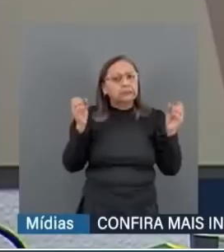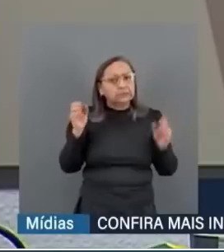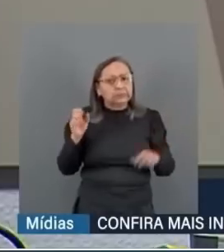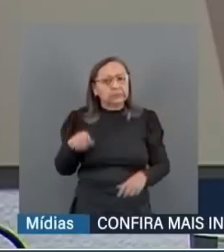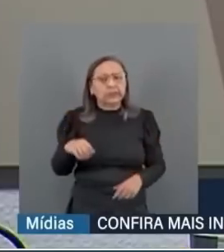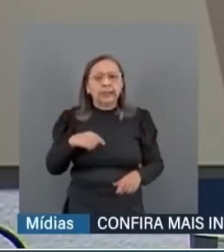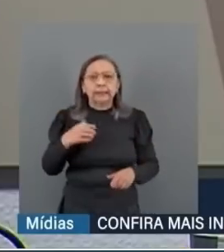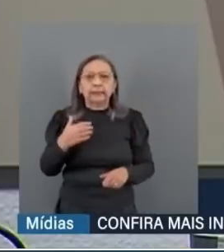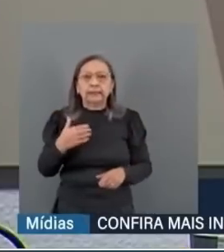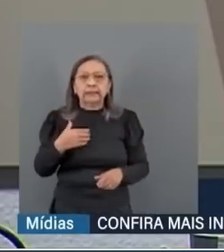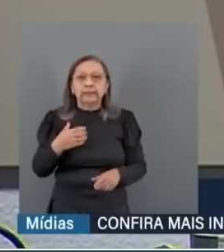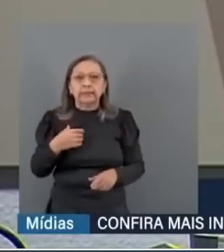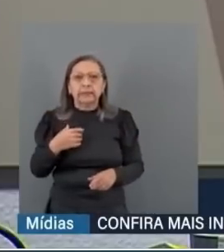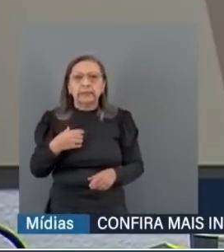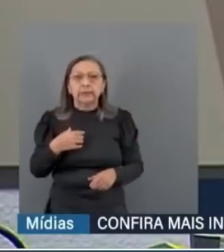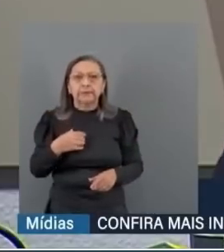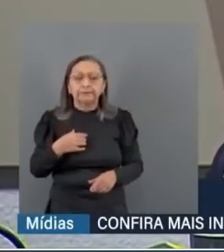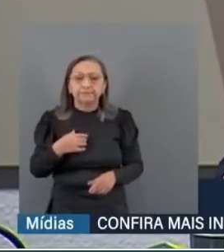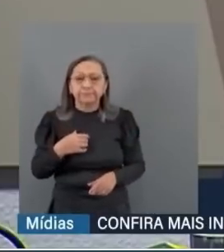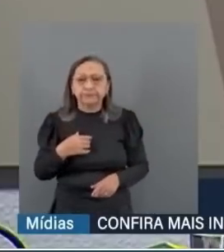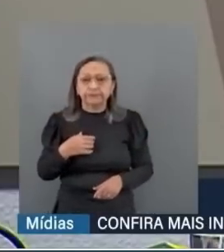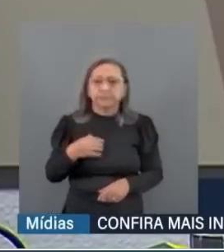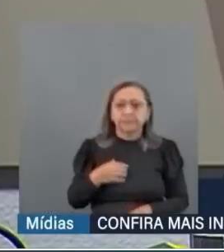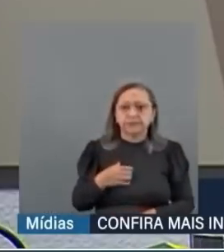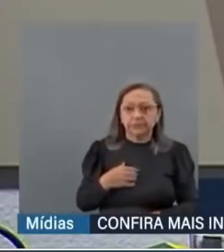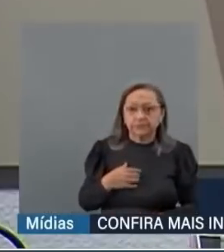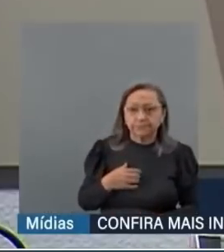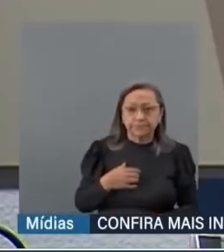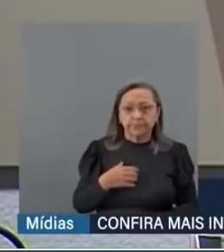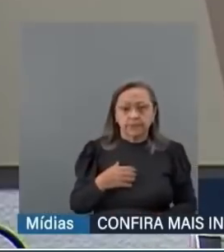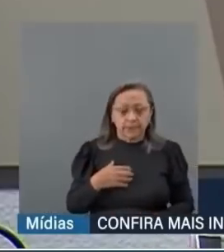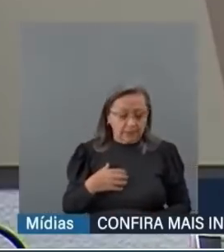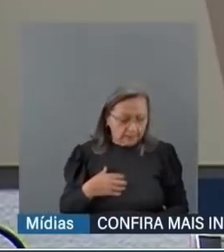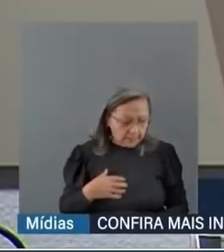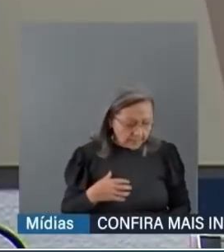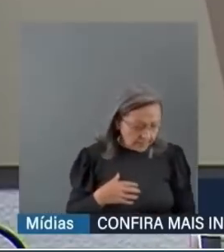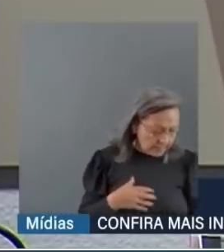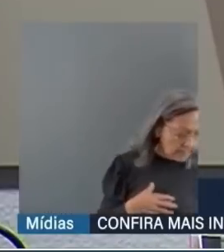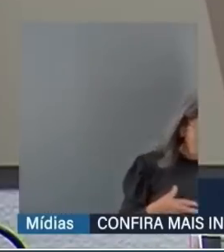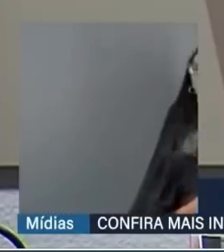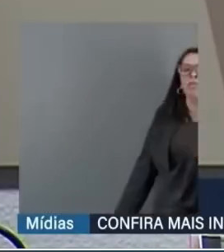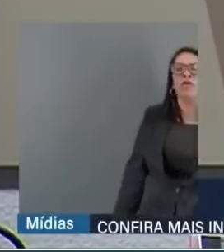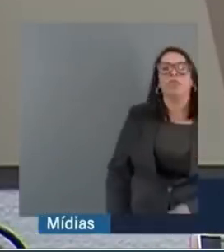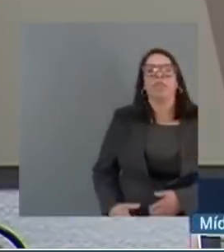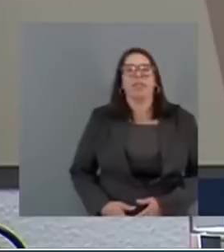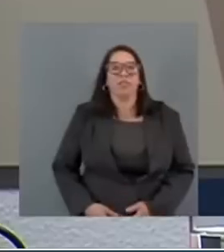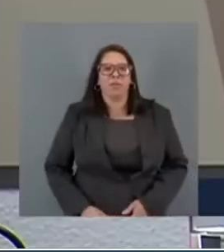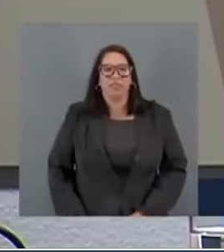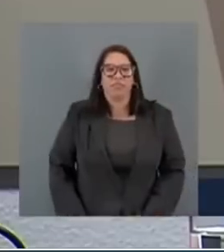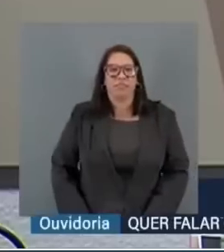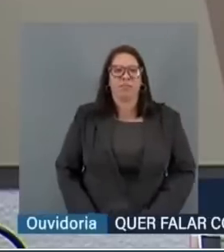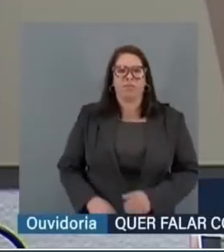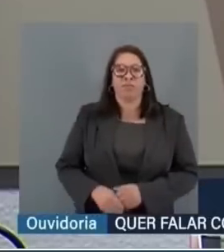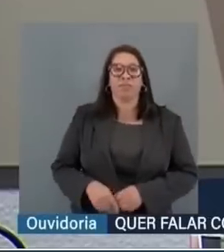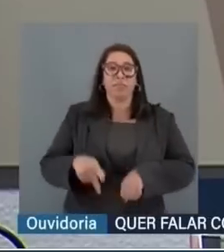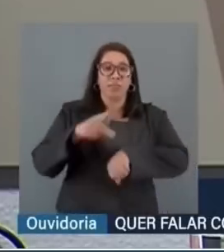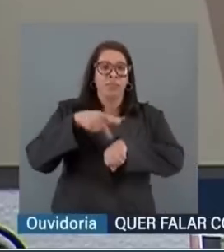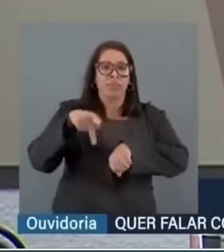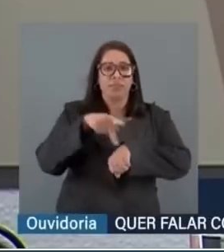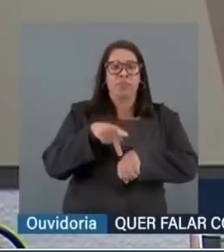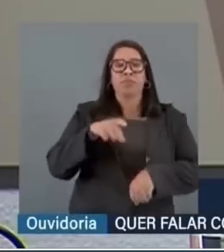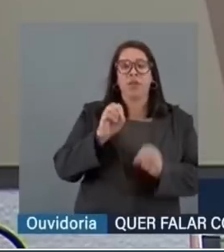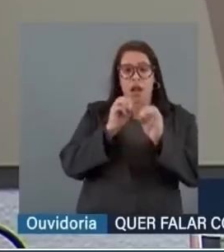galera toda. Né? Isso aqui não é papo antipolítica, não. Pelo contrário. Então, o Zanin será sim criticado. E eu vi final de semana, Edu, só para fechar o